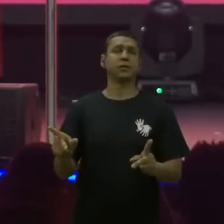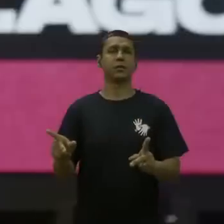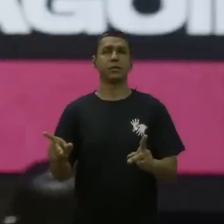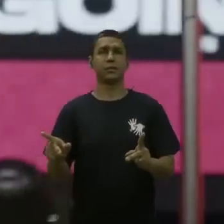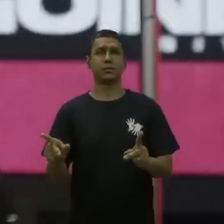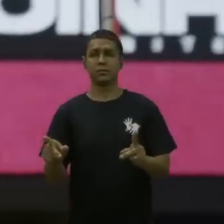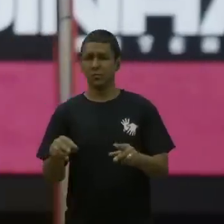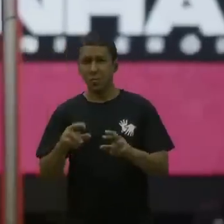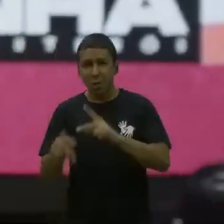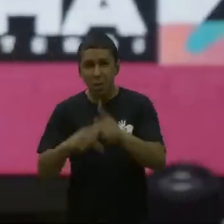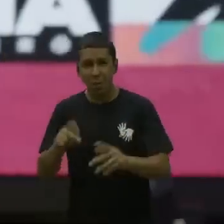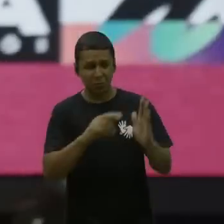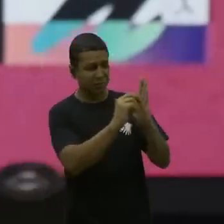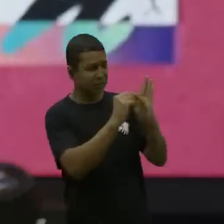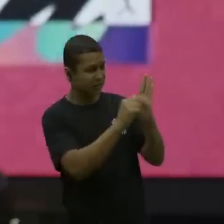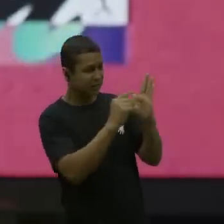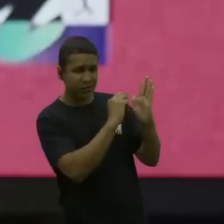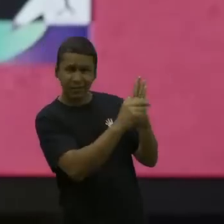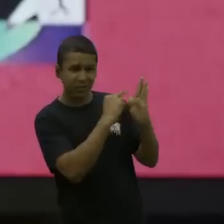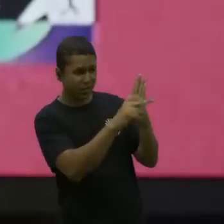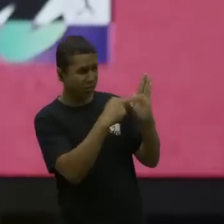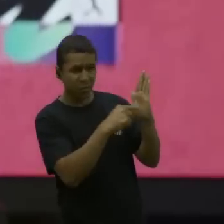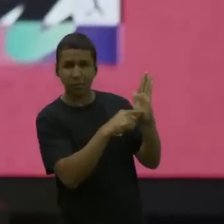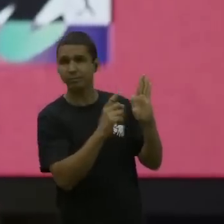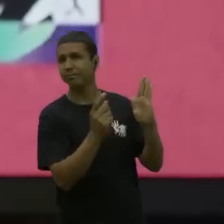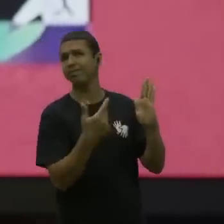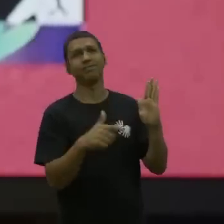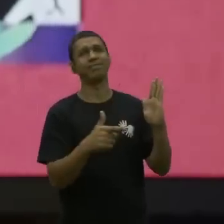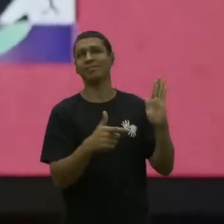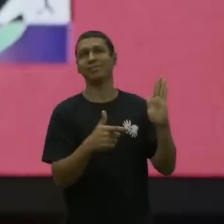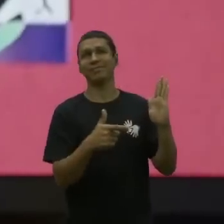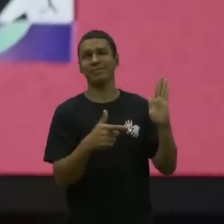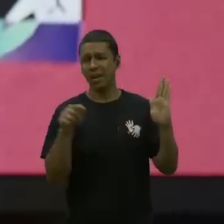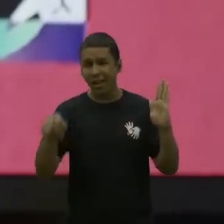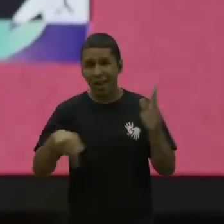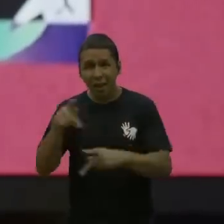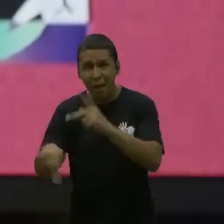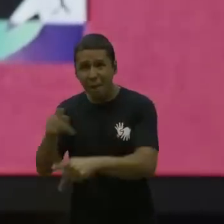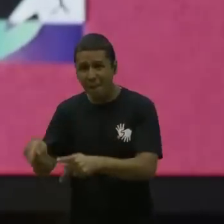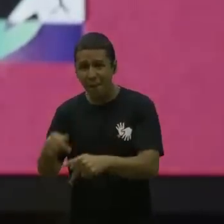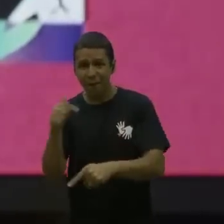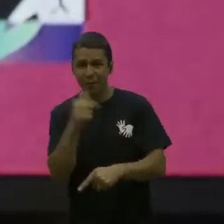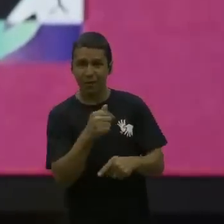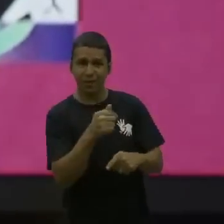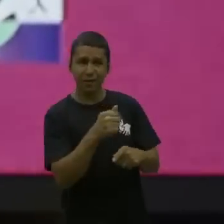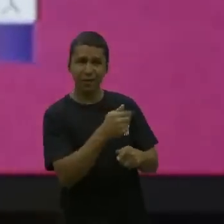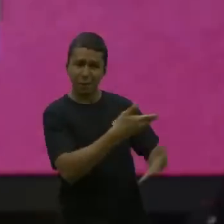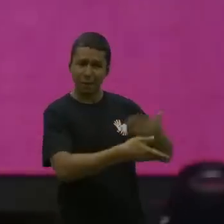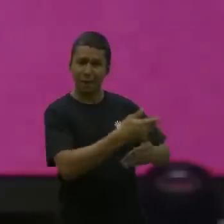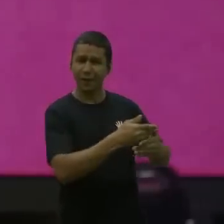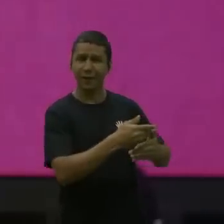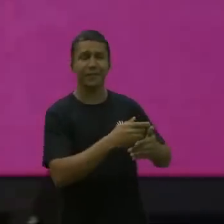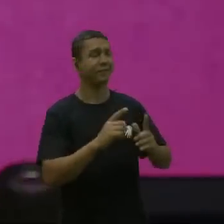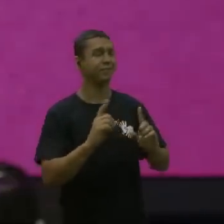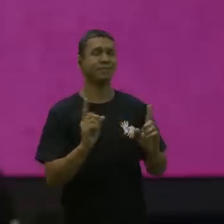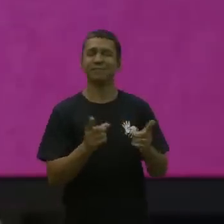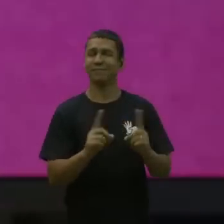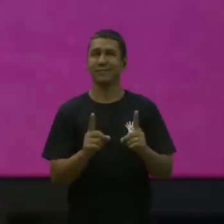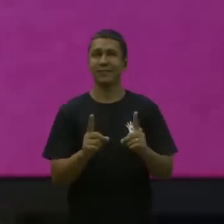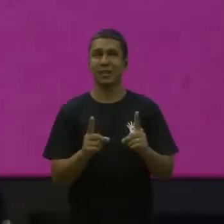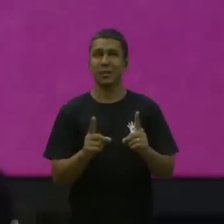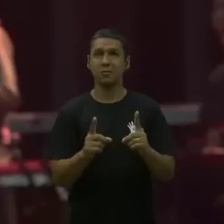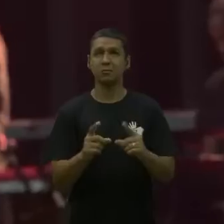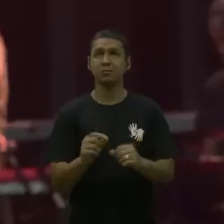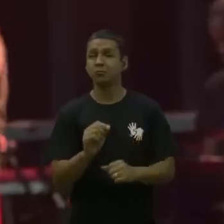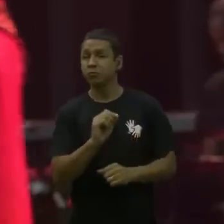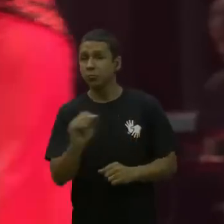missão. Nesse cenário aqui, esse povo não fazia parte da listagem, não tinha o nome deles na